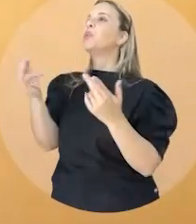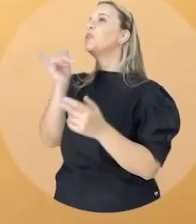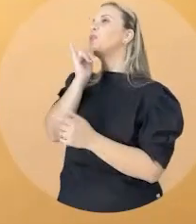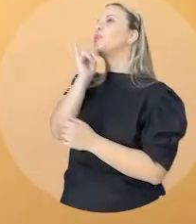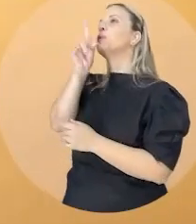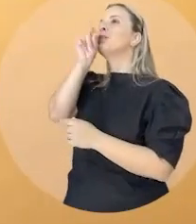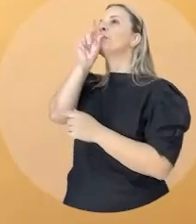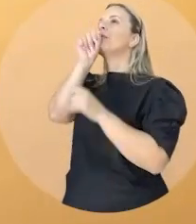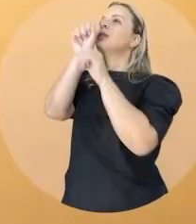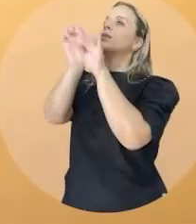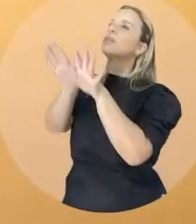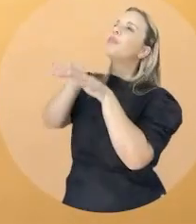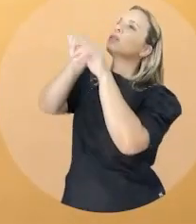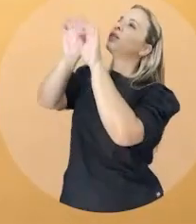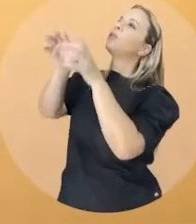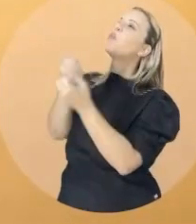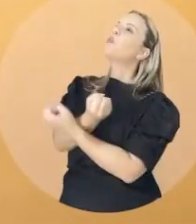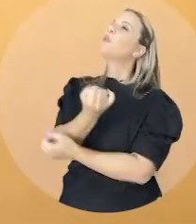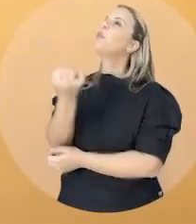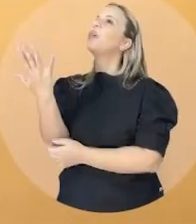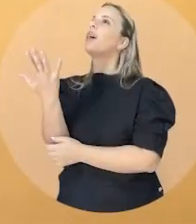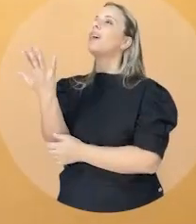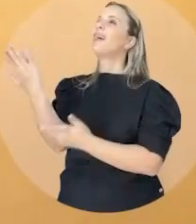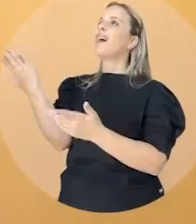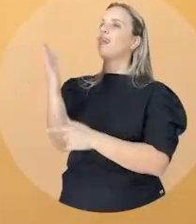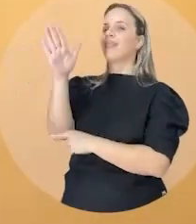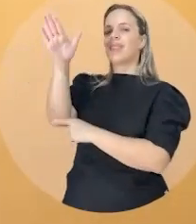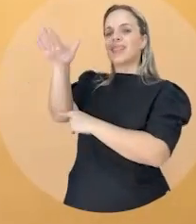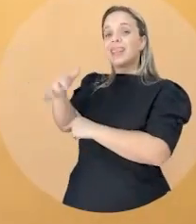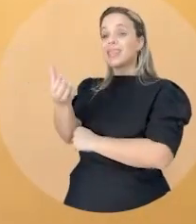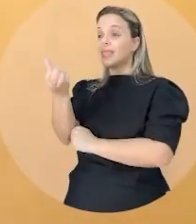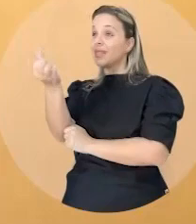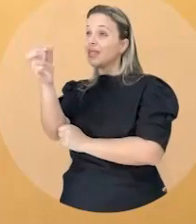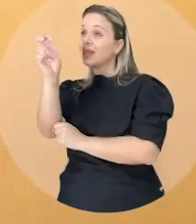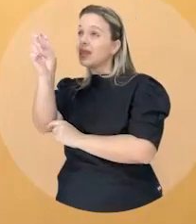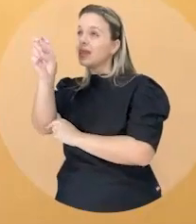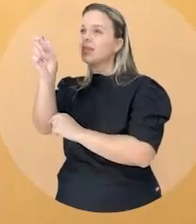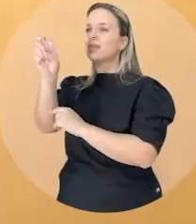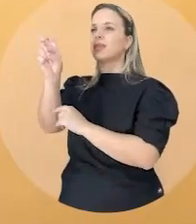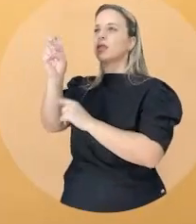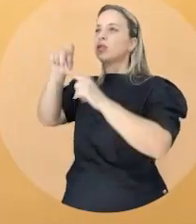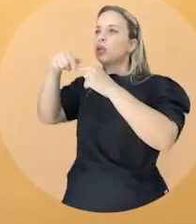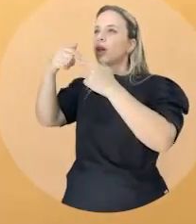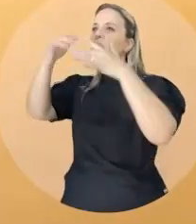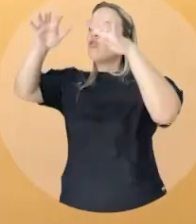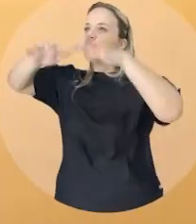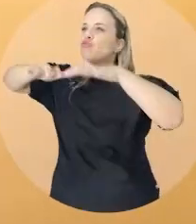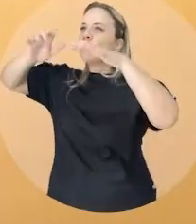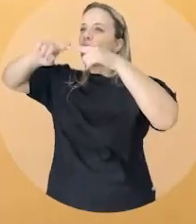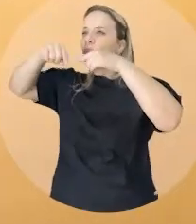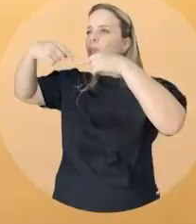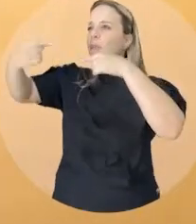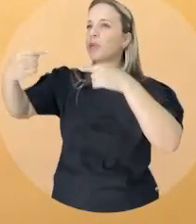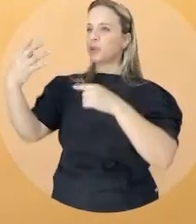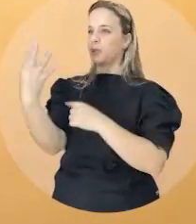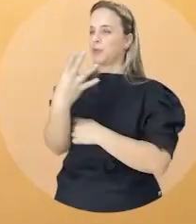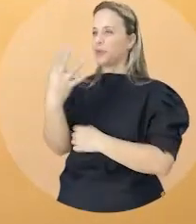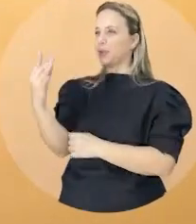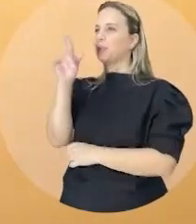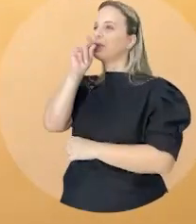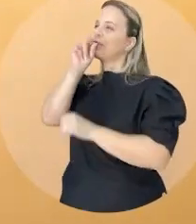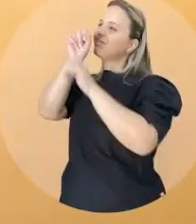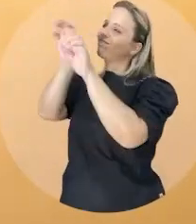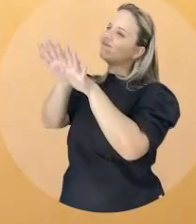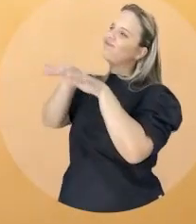que cruzam meu céu nesta tarde. 65 antes da chuva, 44 depois